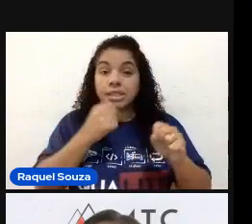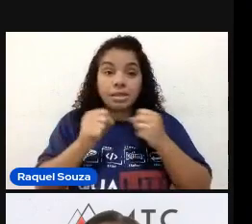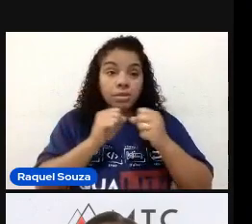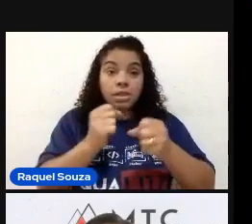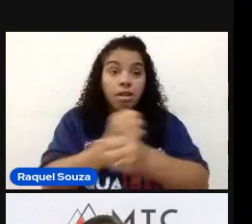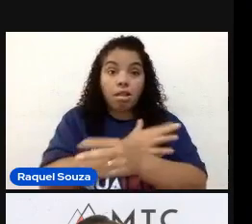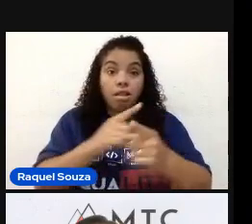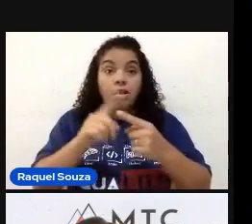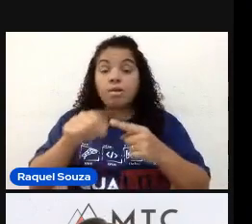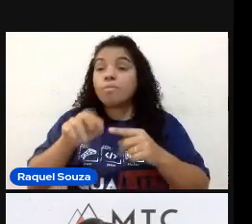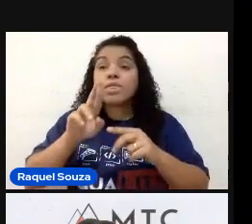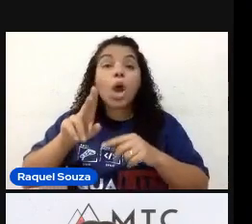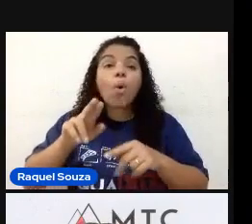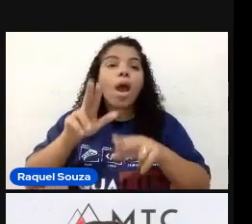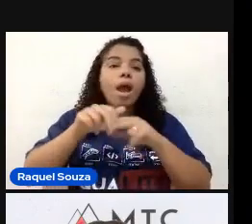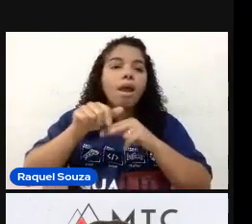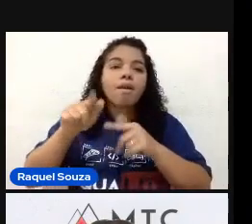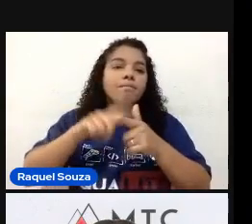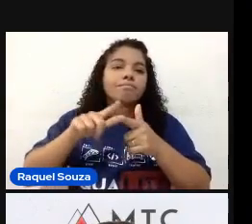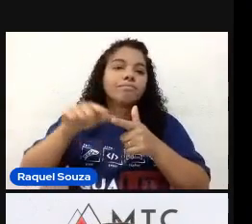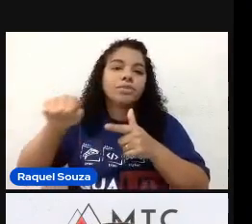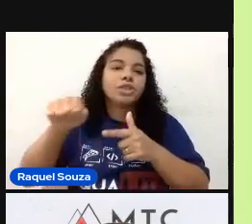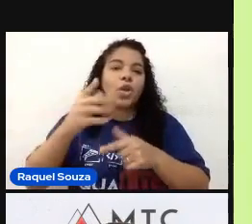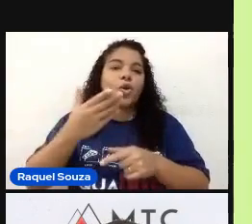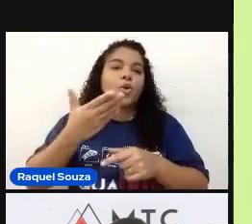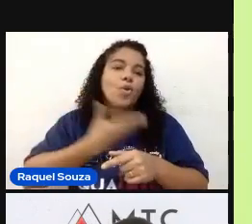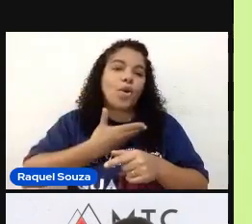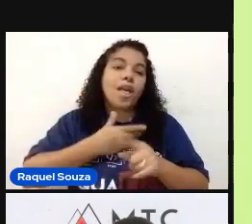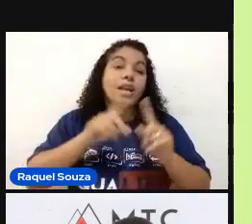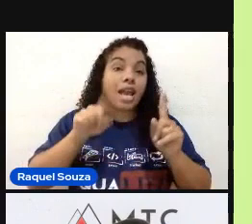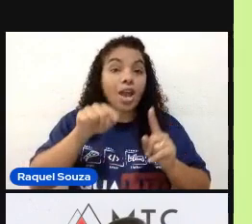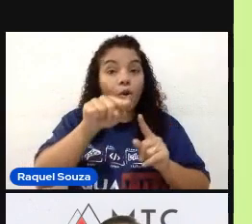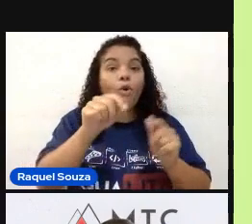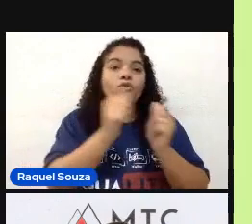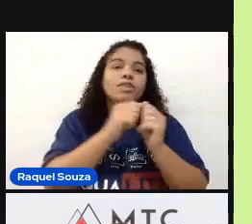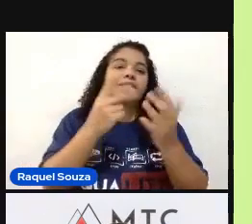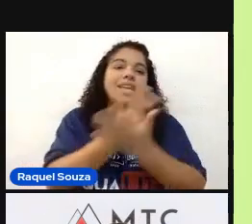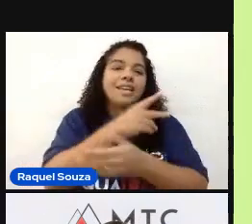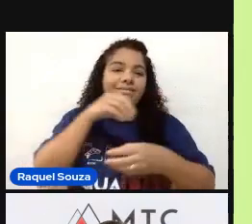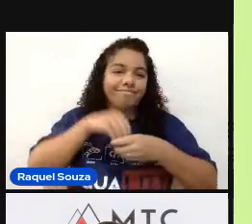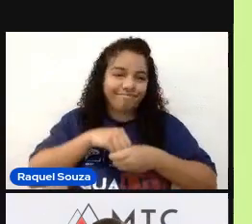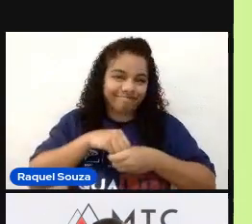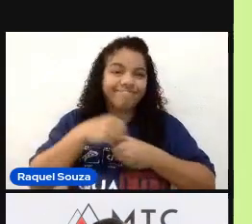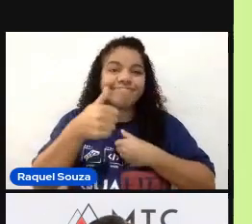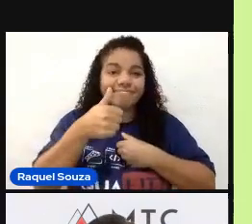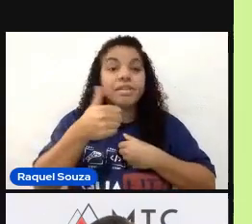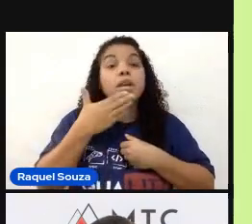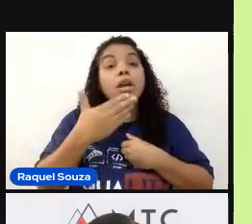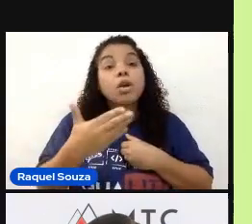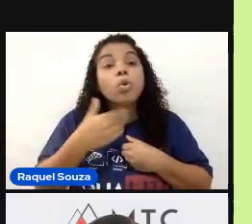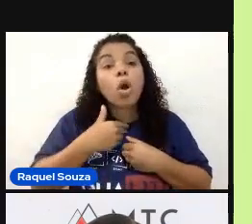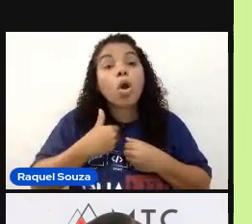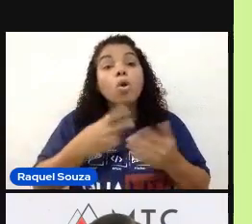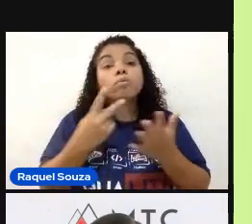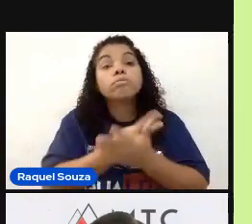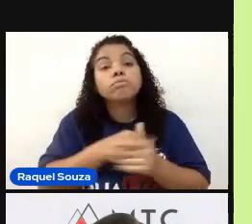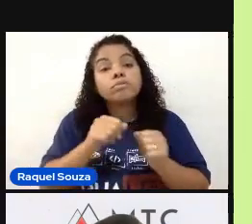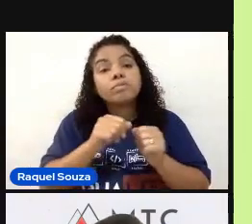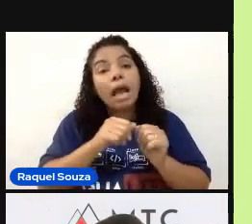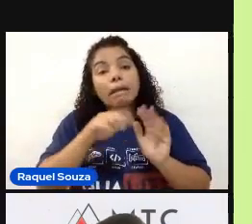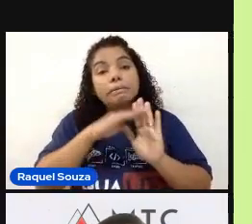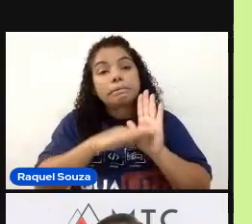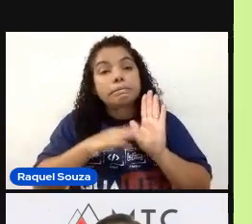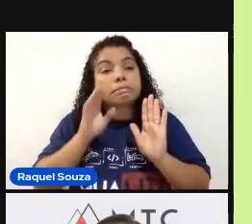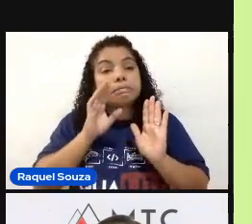seu colega, é com alguma situação que aconteceu com você. Então vamos lá, qual é a minha rotina de